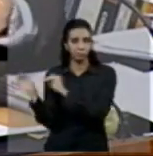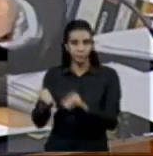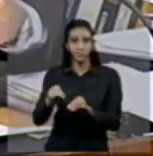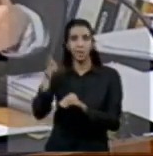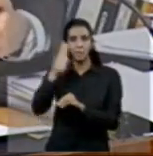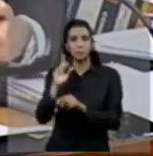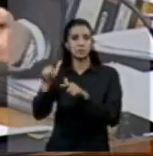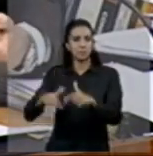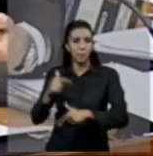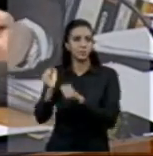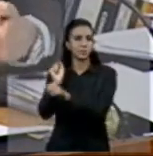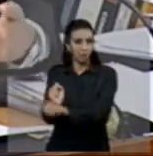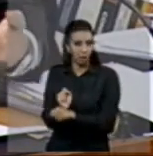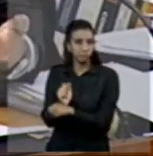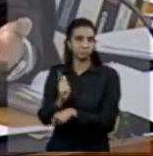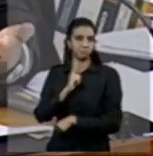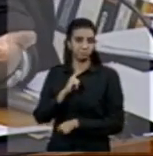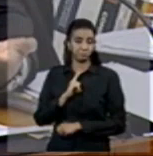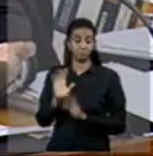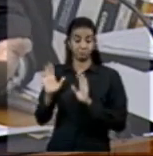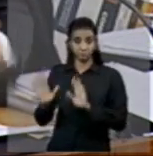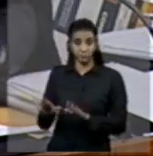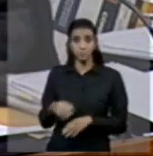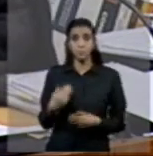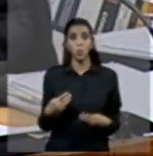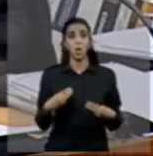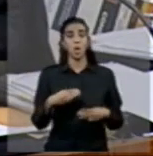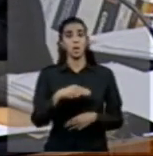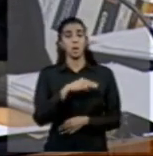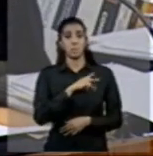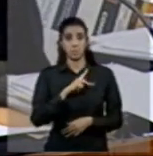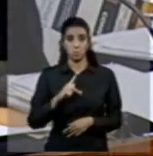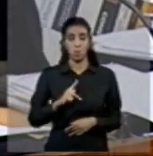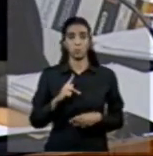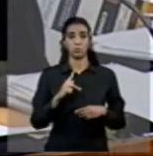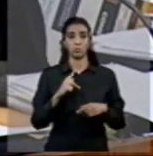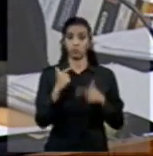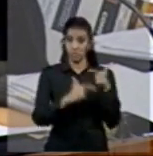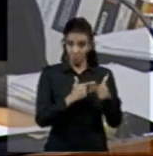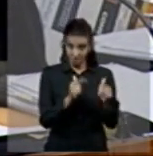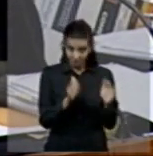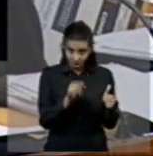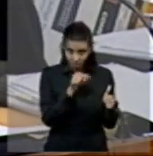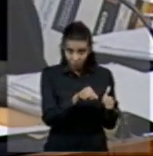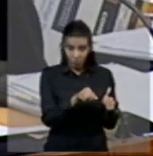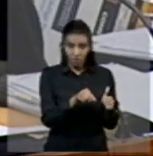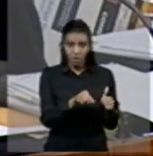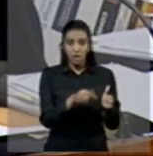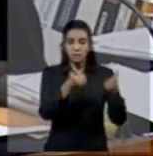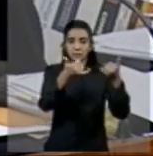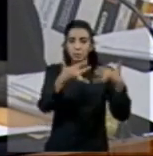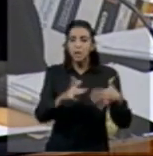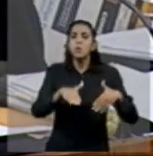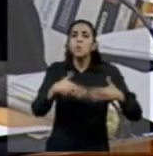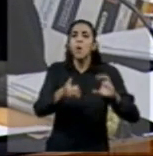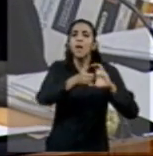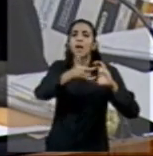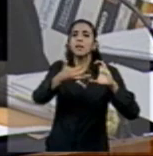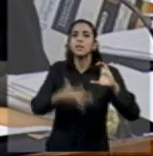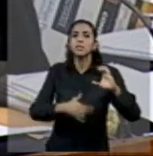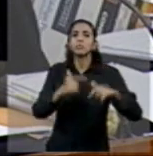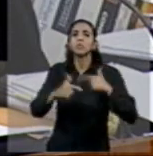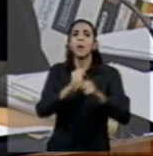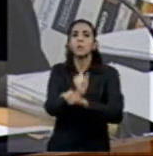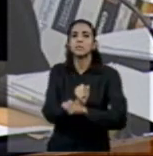E o Ministério Público, para caracterizar, o Ministério Público do Trabalho, para caracterizar o trabalho